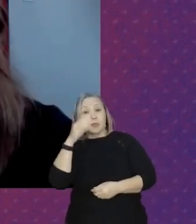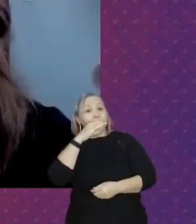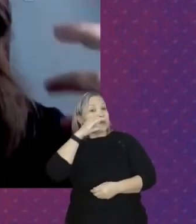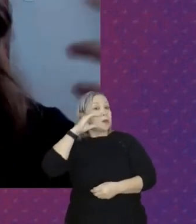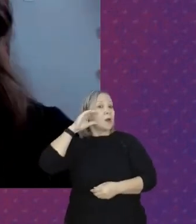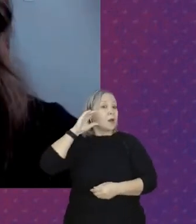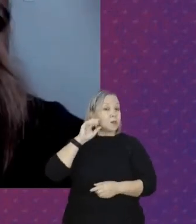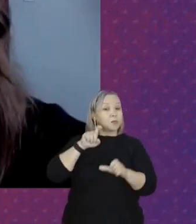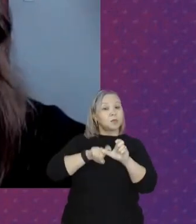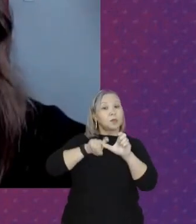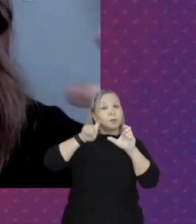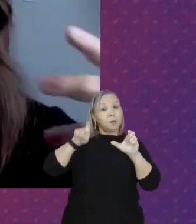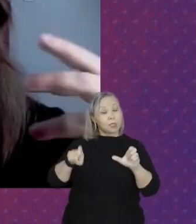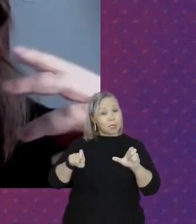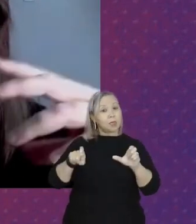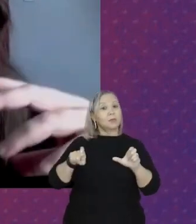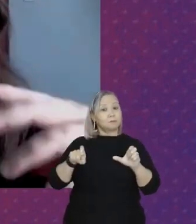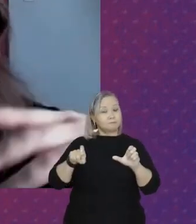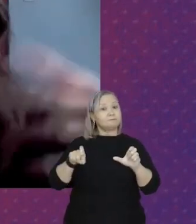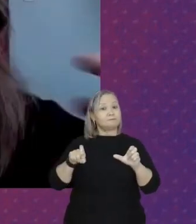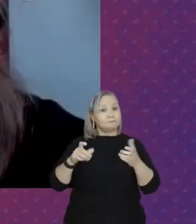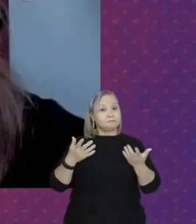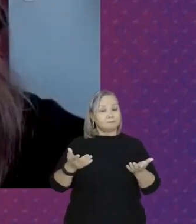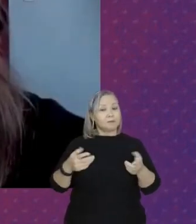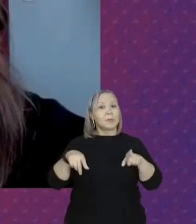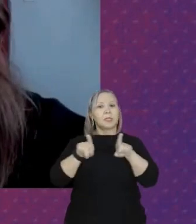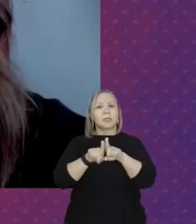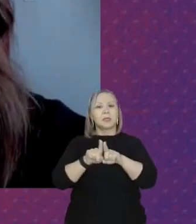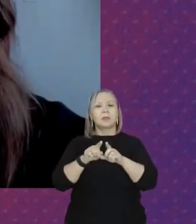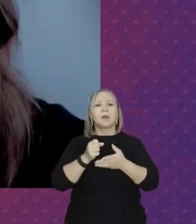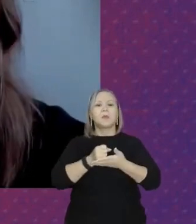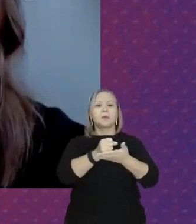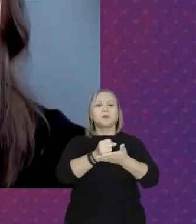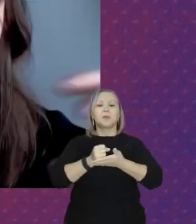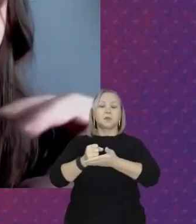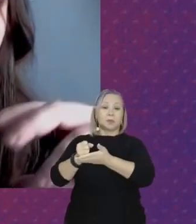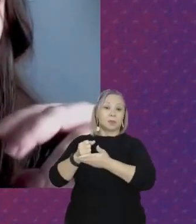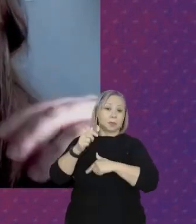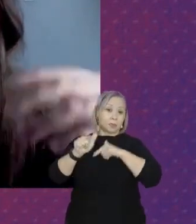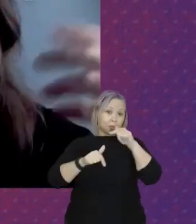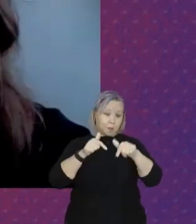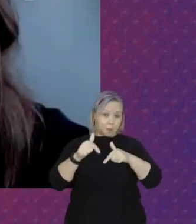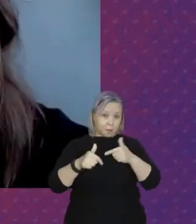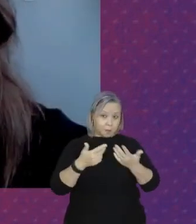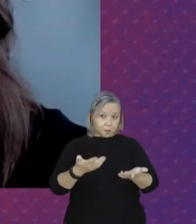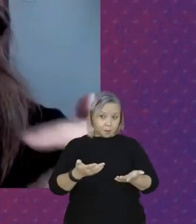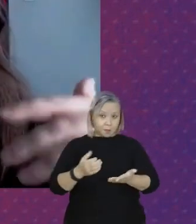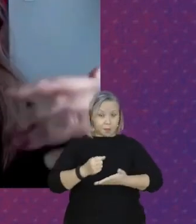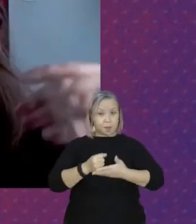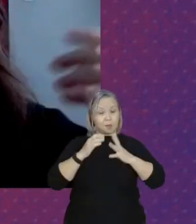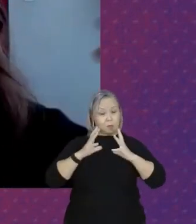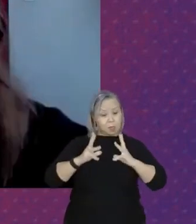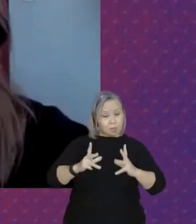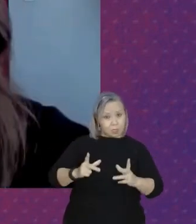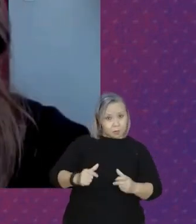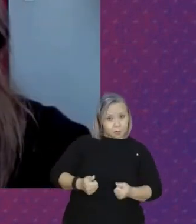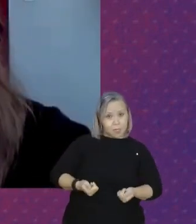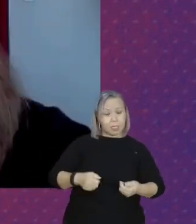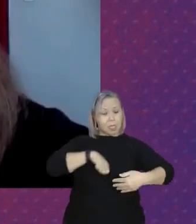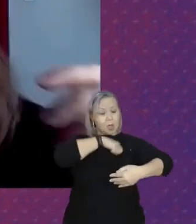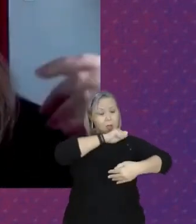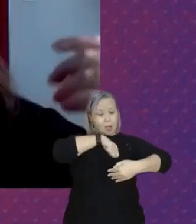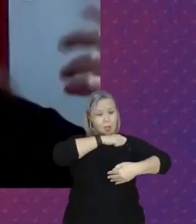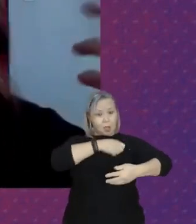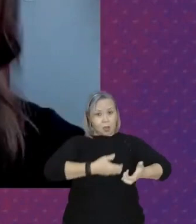supostamente autônomas, independentes, né, também se beneficiam desse trabalho, tanto da limpeza, como da comida